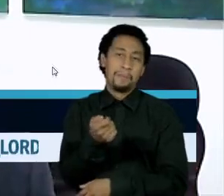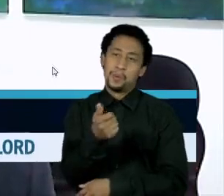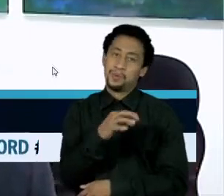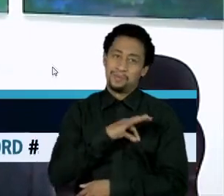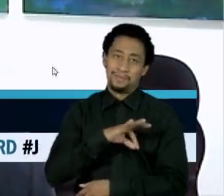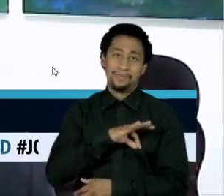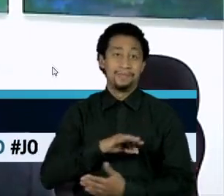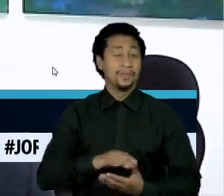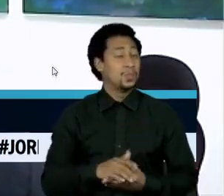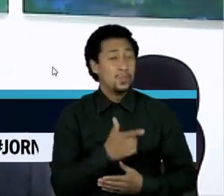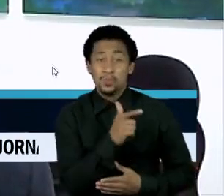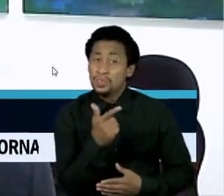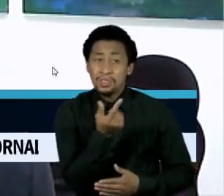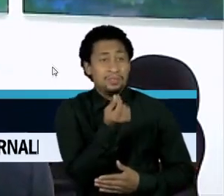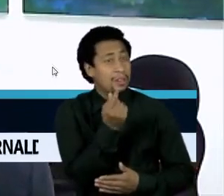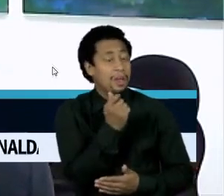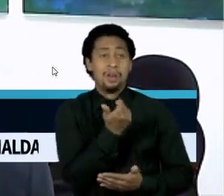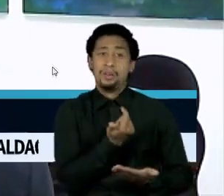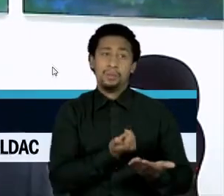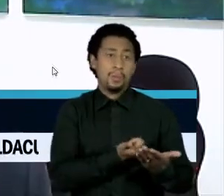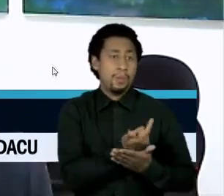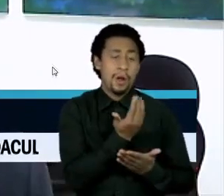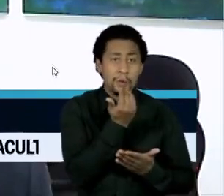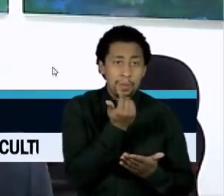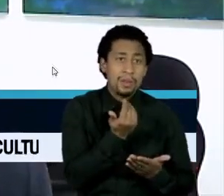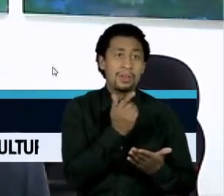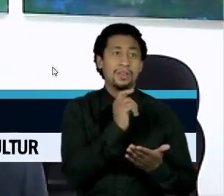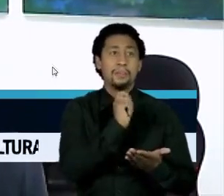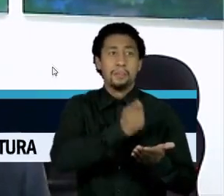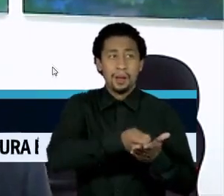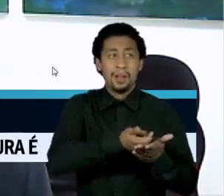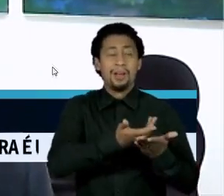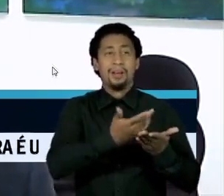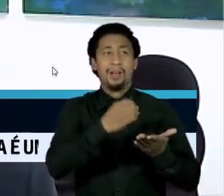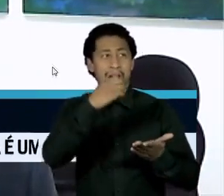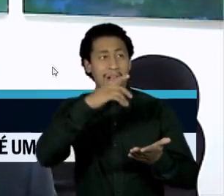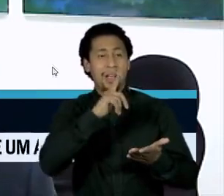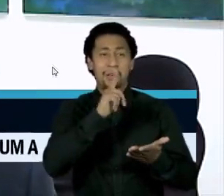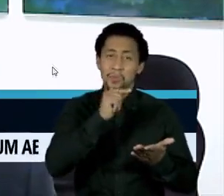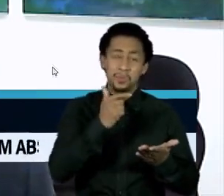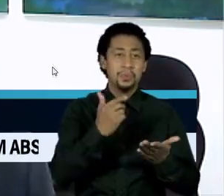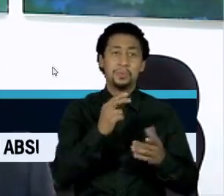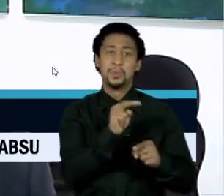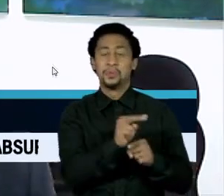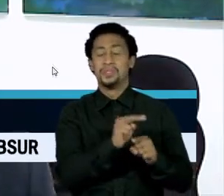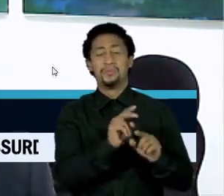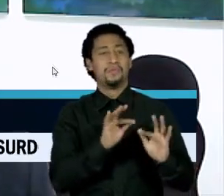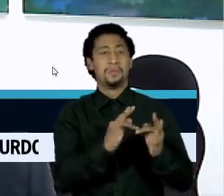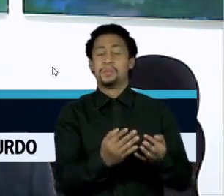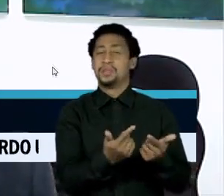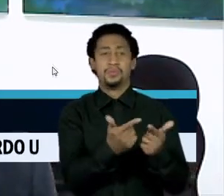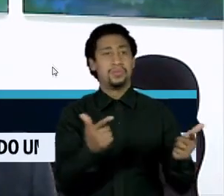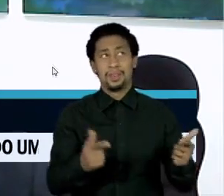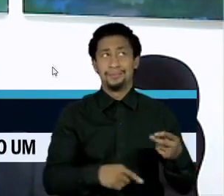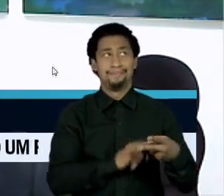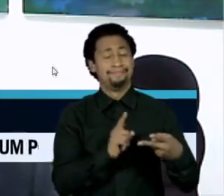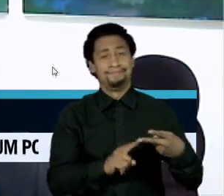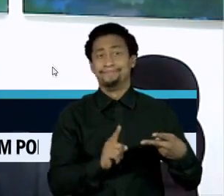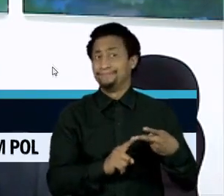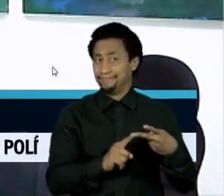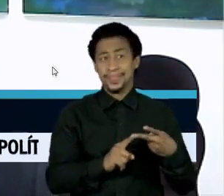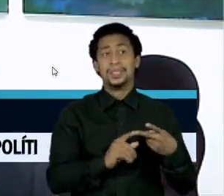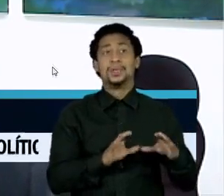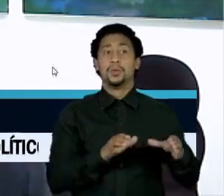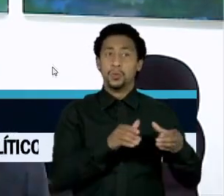se manter, para manter a sua família de uma forma mínima aceitável. E dois, é que de alguma forma as redes